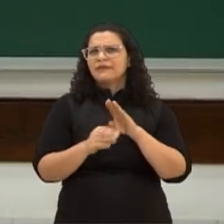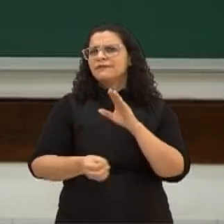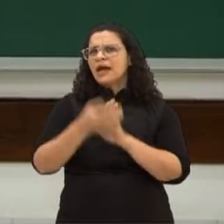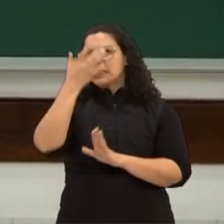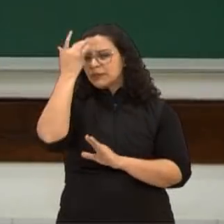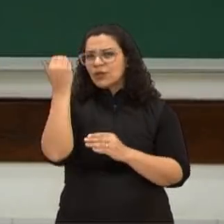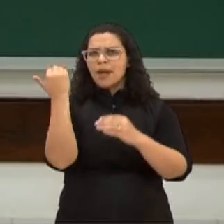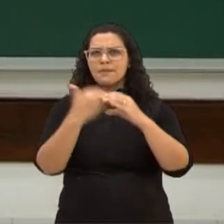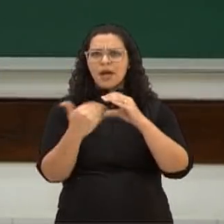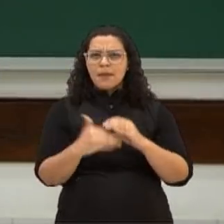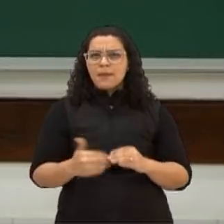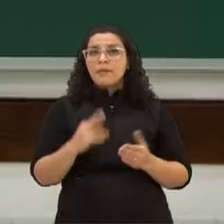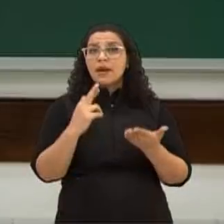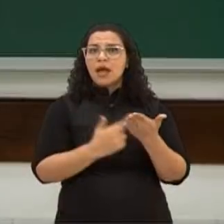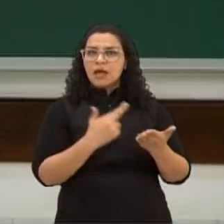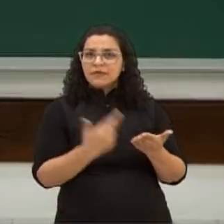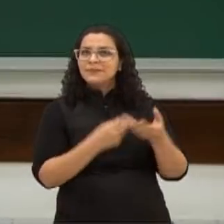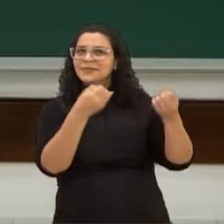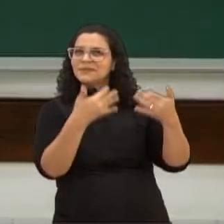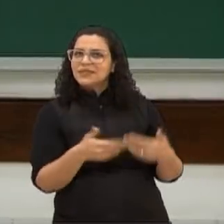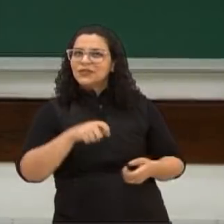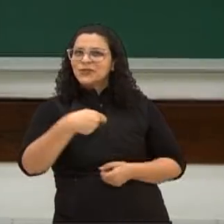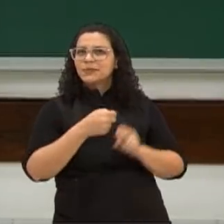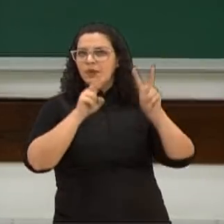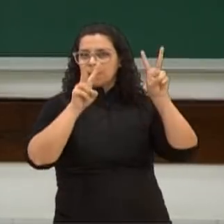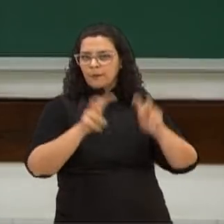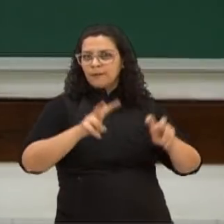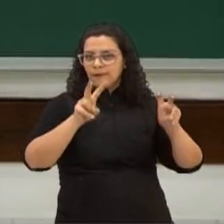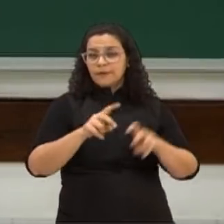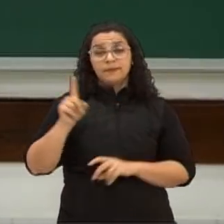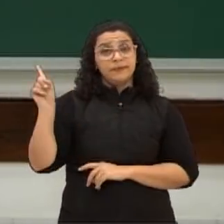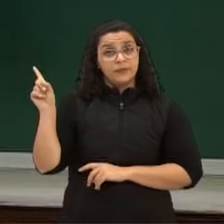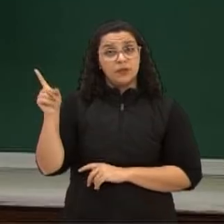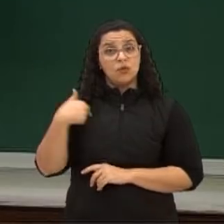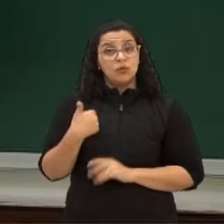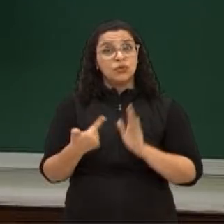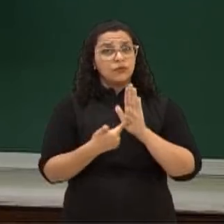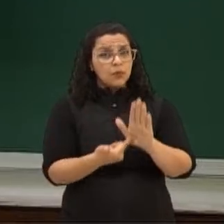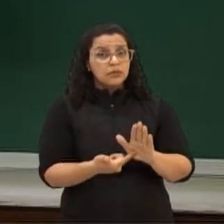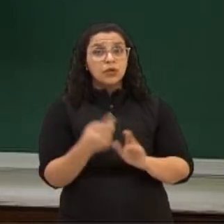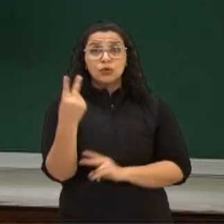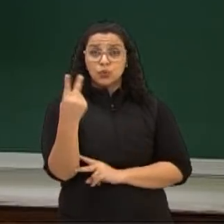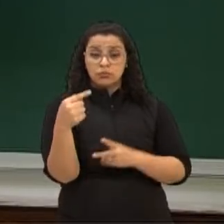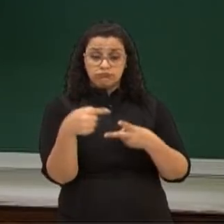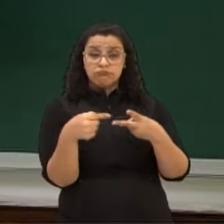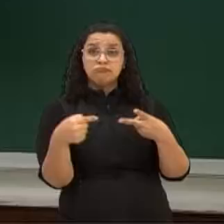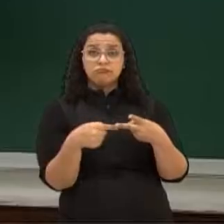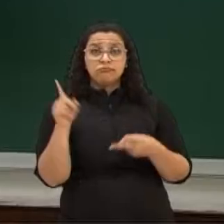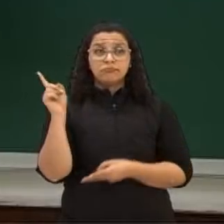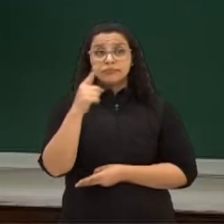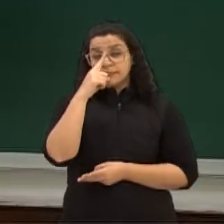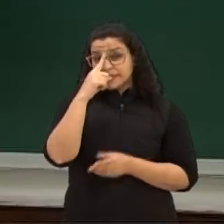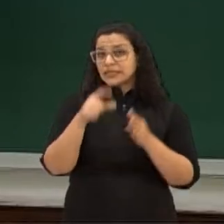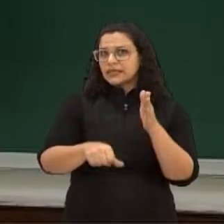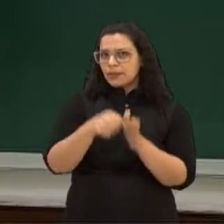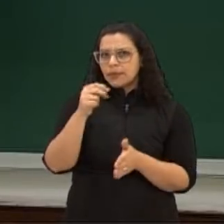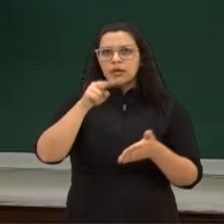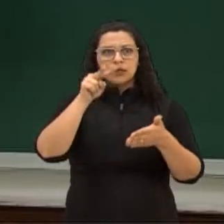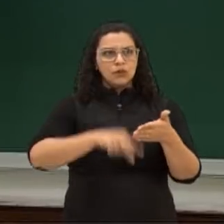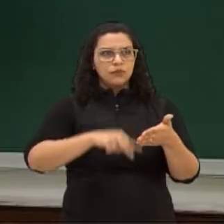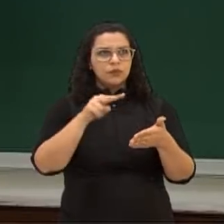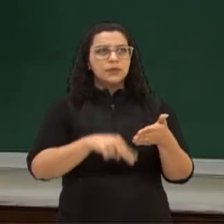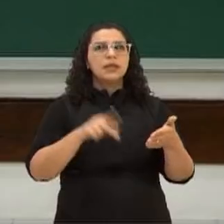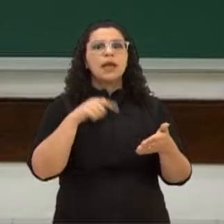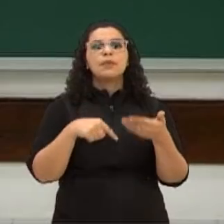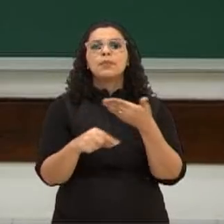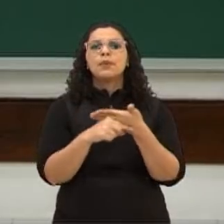as cartas para a revista para comentar sobre esse texto. Trouxe duas para vocês. A primeira que nós vamos fazer a